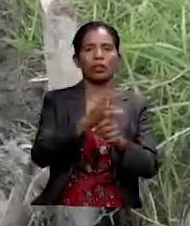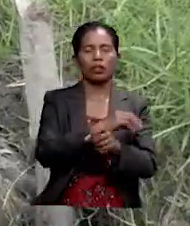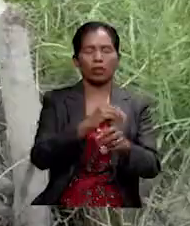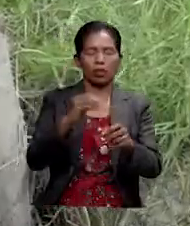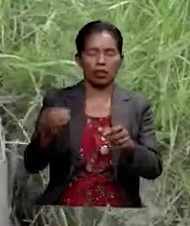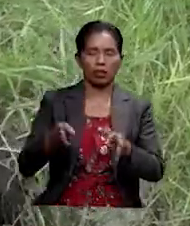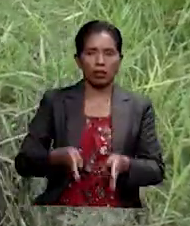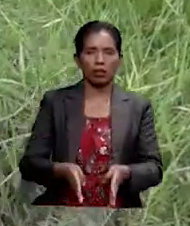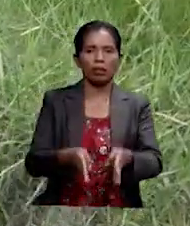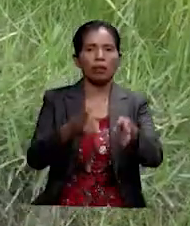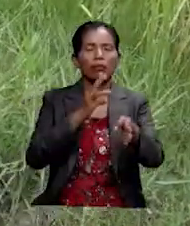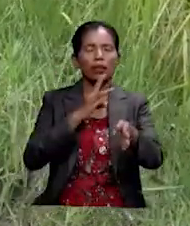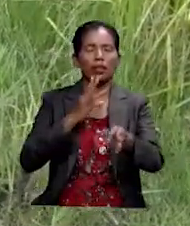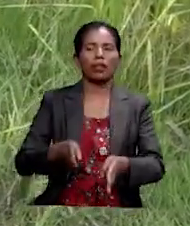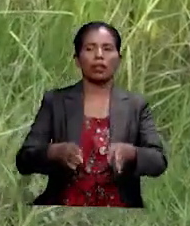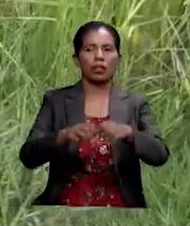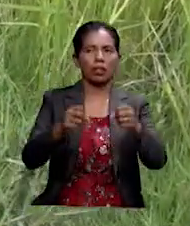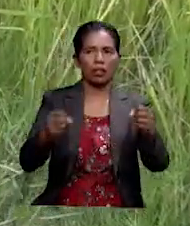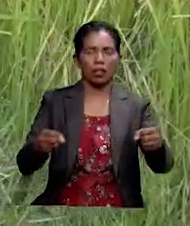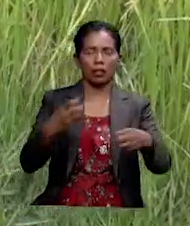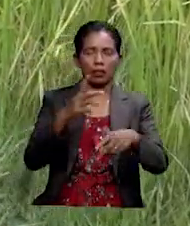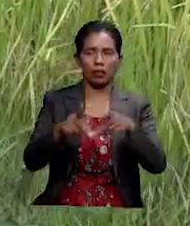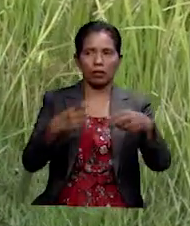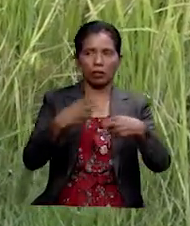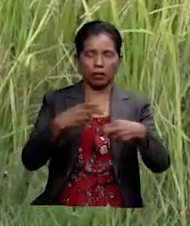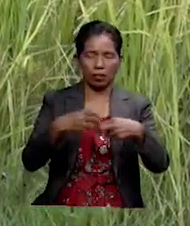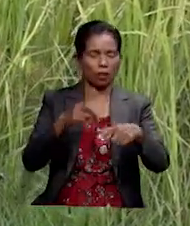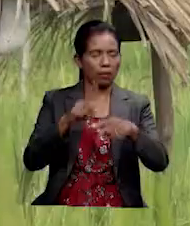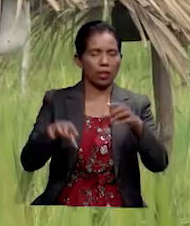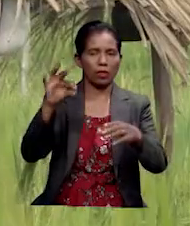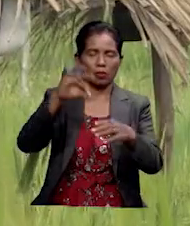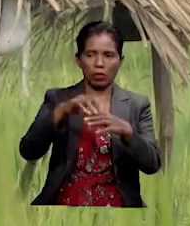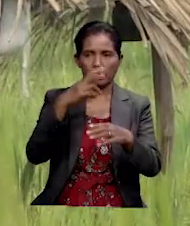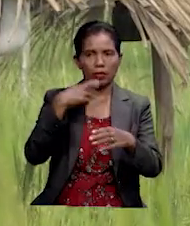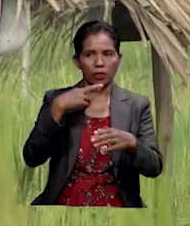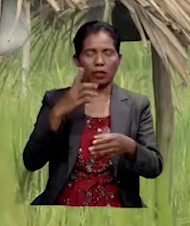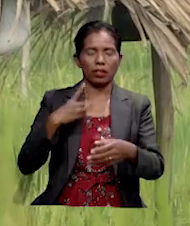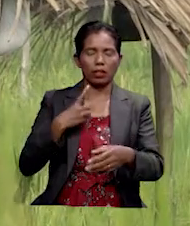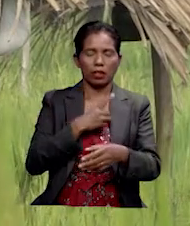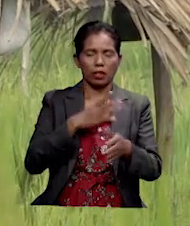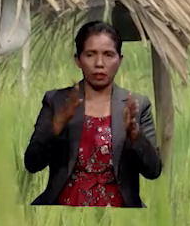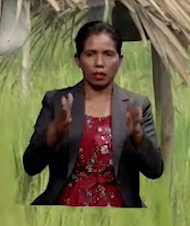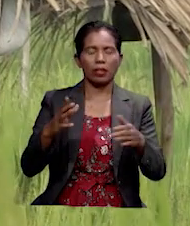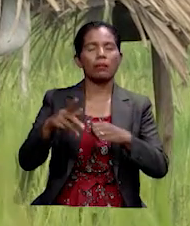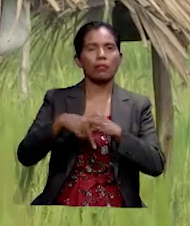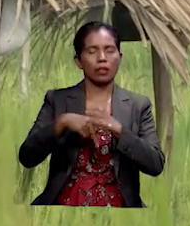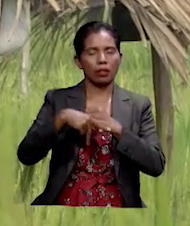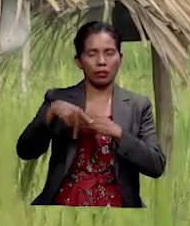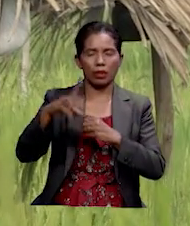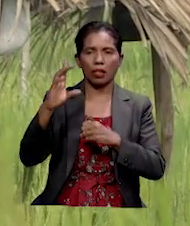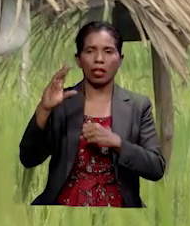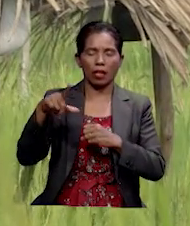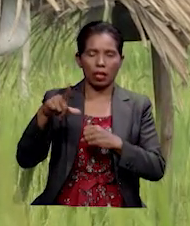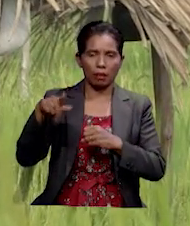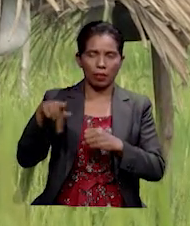né? Coto, onde dificulta agricultor Sira, Labela Halonatar. Nune, deputada bancada PLP, russo Ministério da Agricultura, no pesca, a